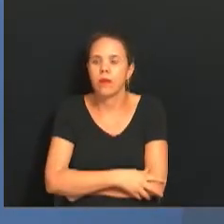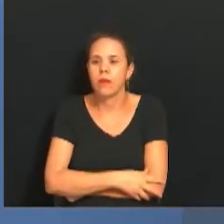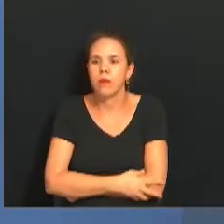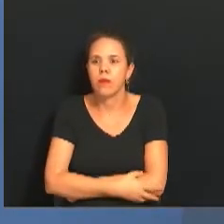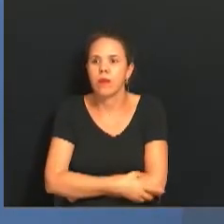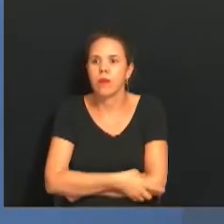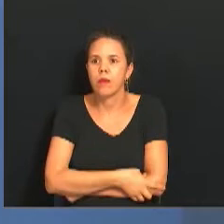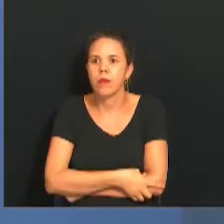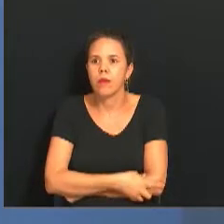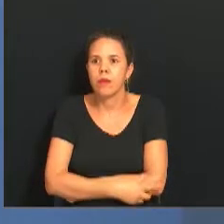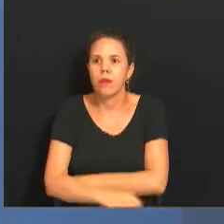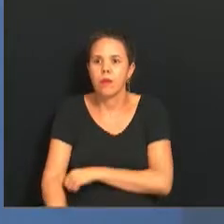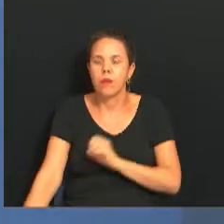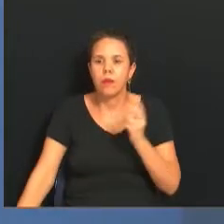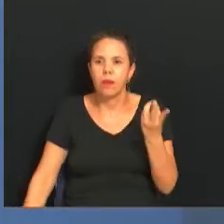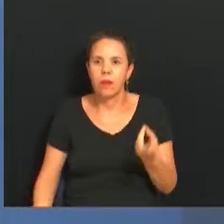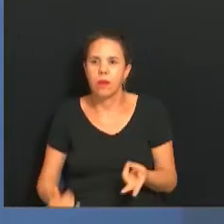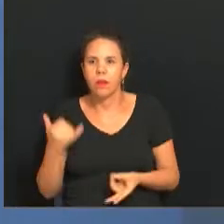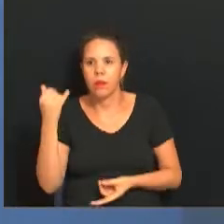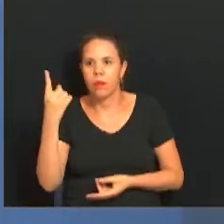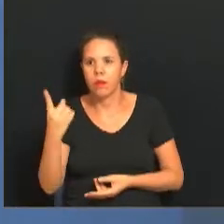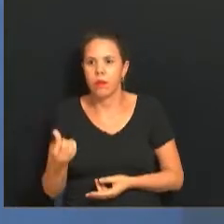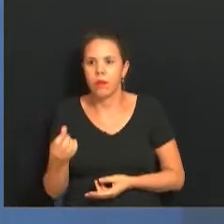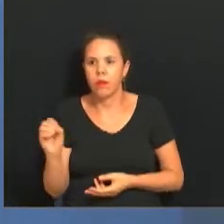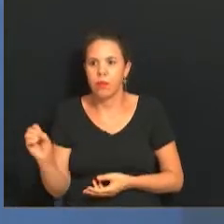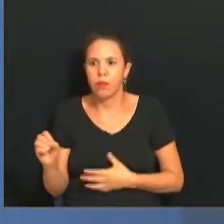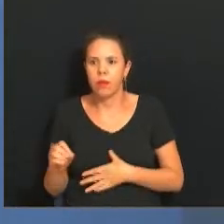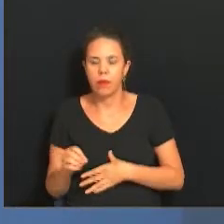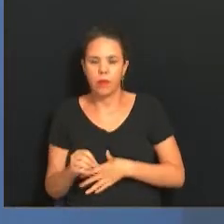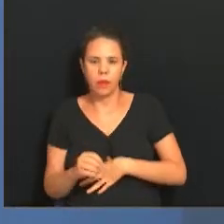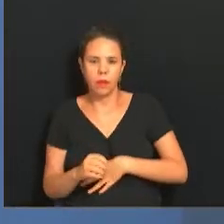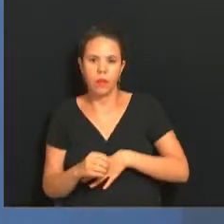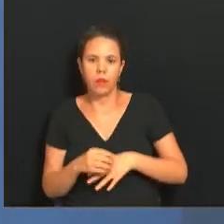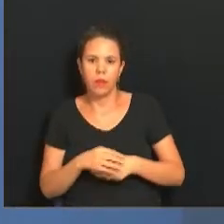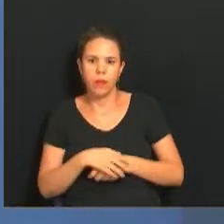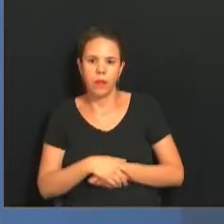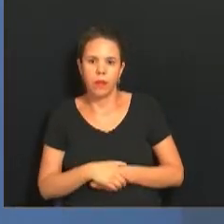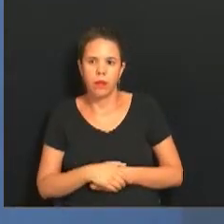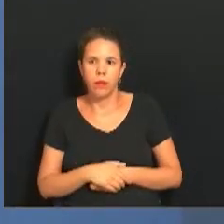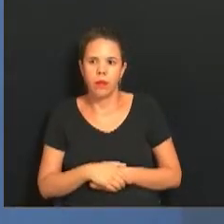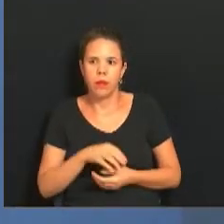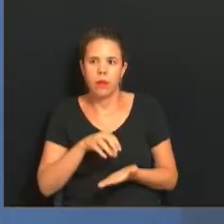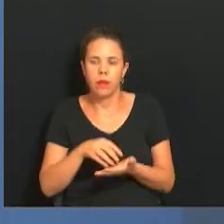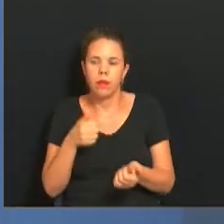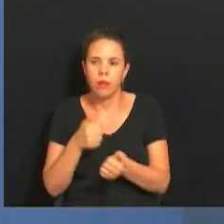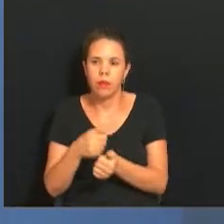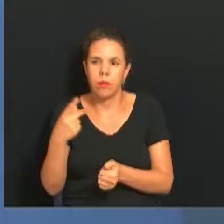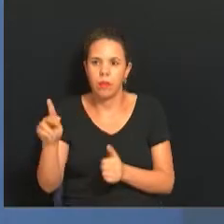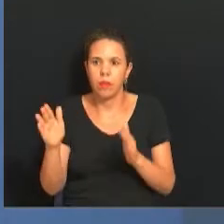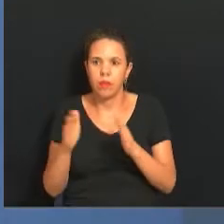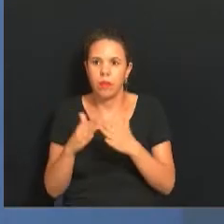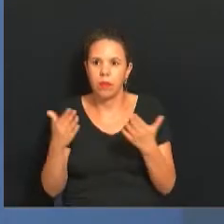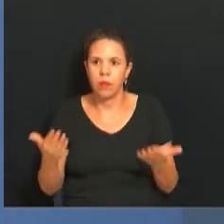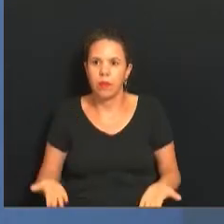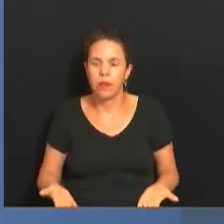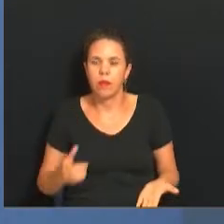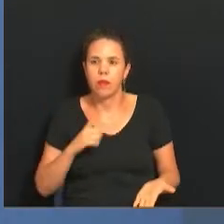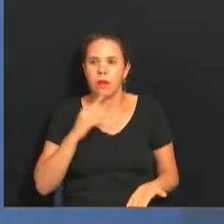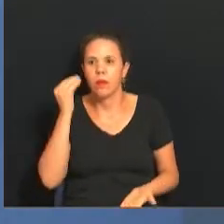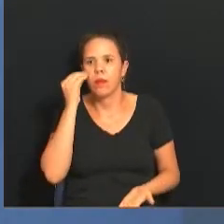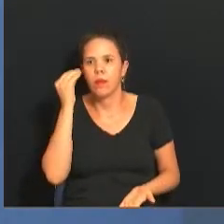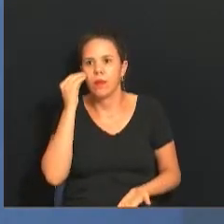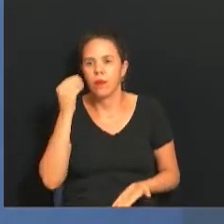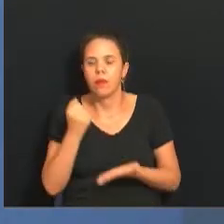vacina.campinas.sp.leg.br ou pelo telefone 160, pode ir até a unidade de saúde mais próxima à sua casa para tentar